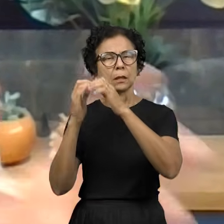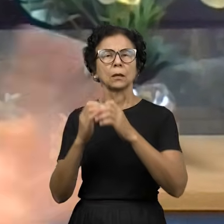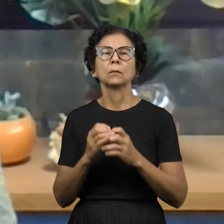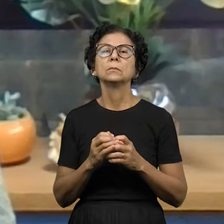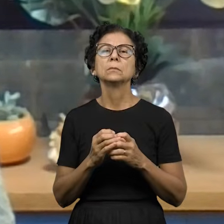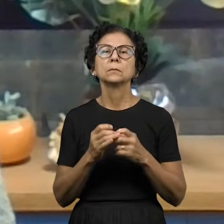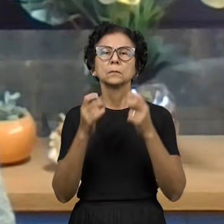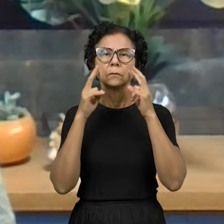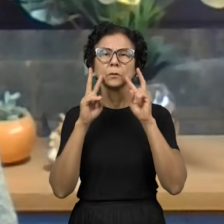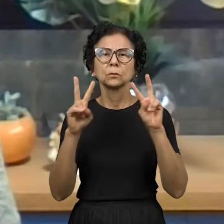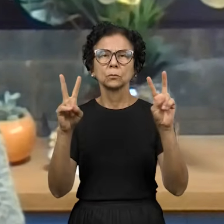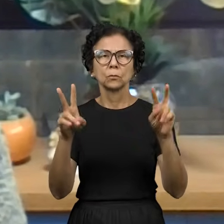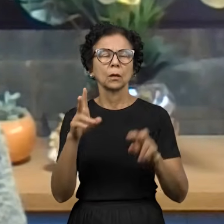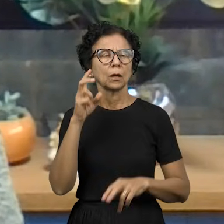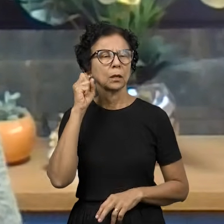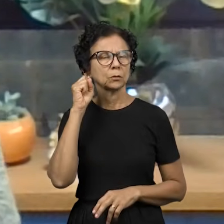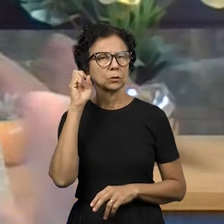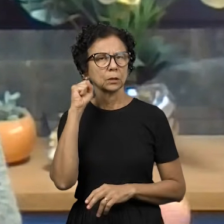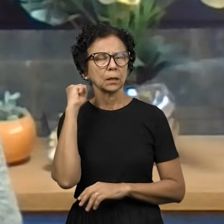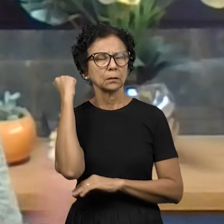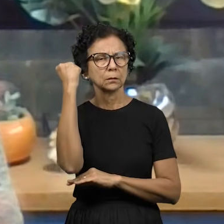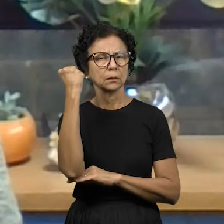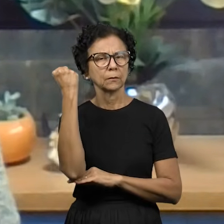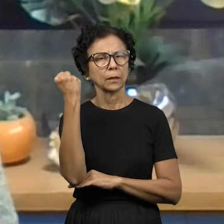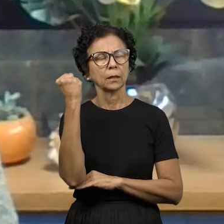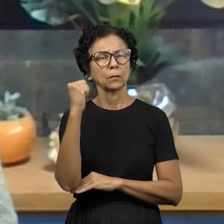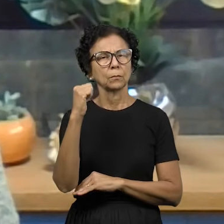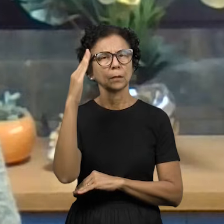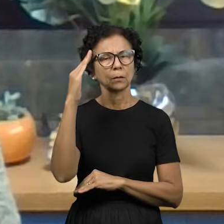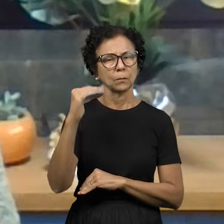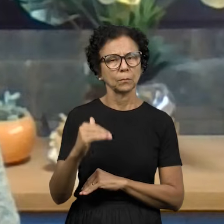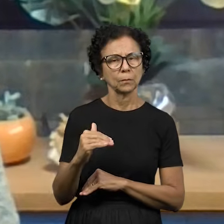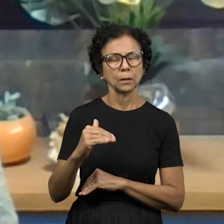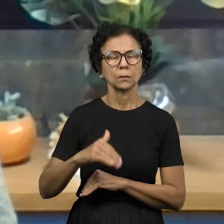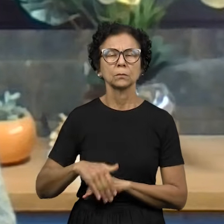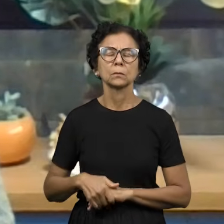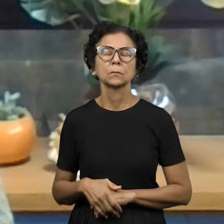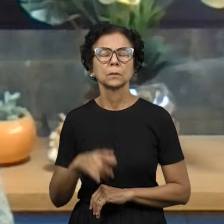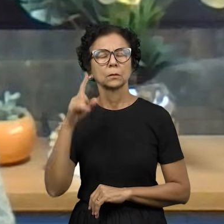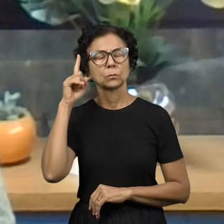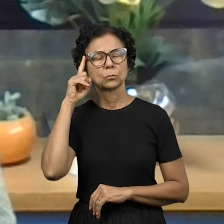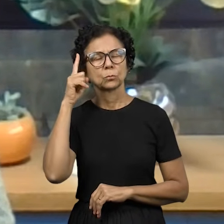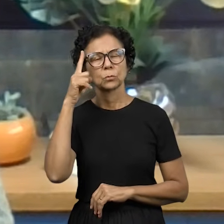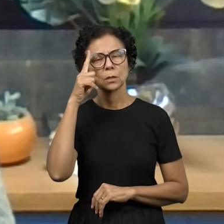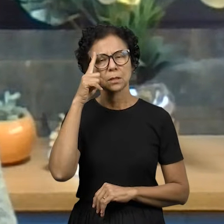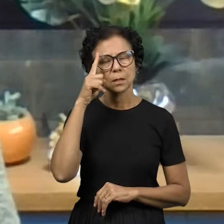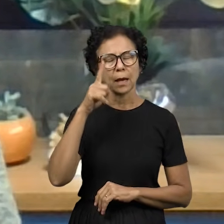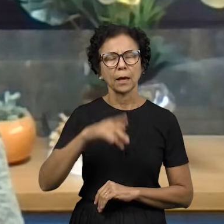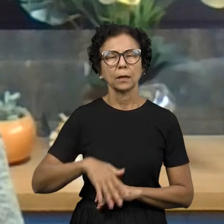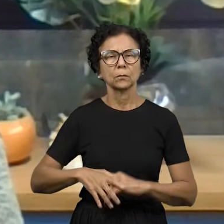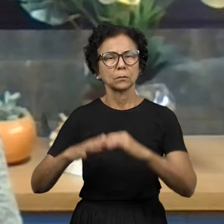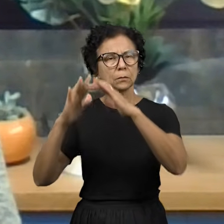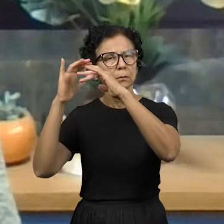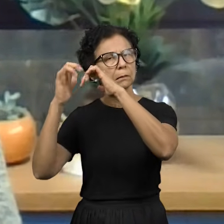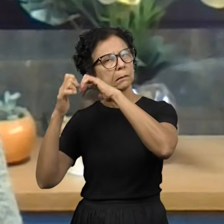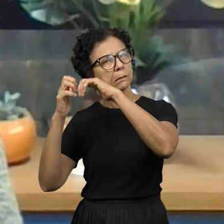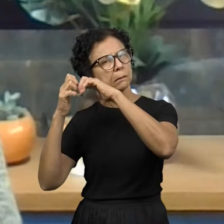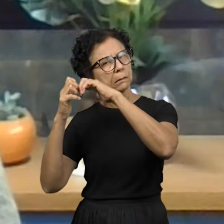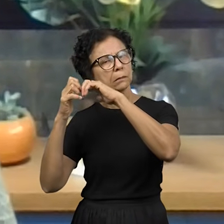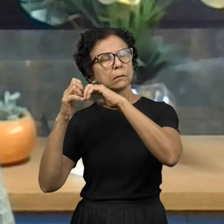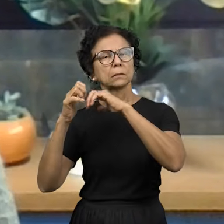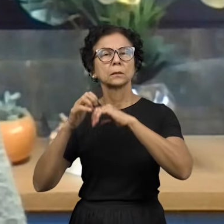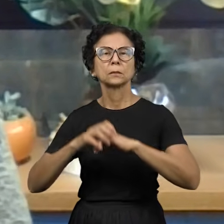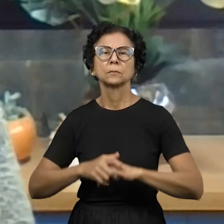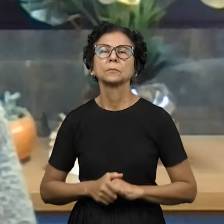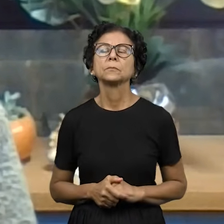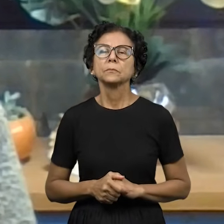nos seus graus mais severo ou menos severo, na surdo-cegueira, a paralisia cerebral, a